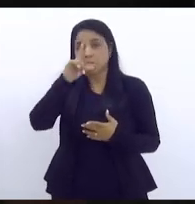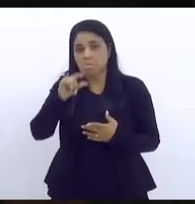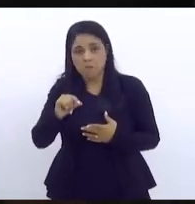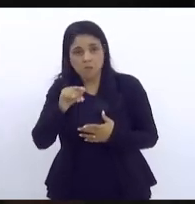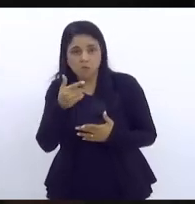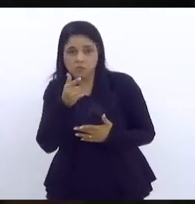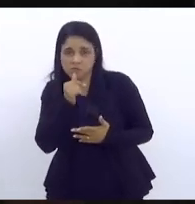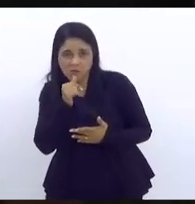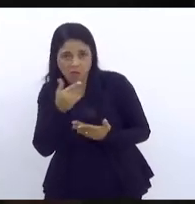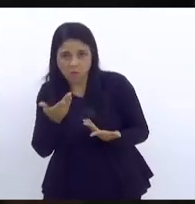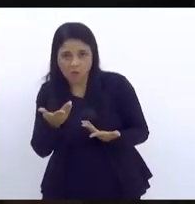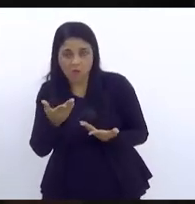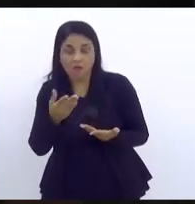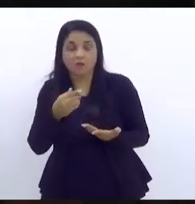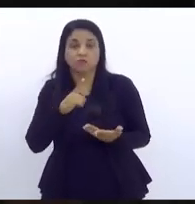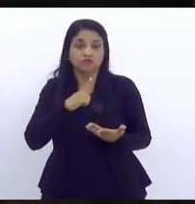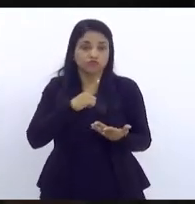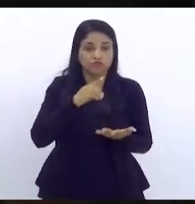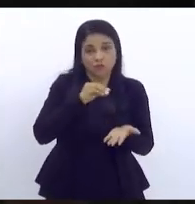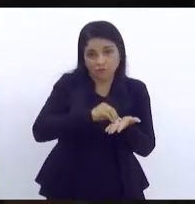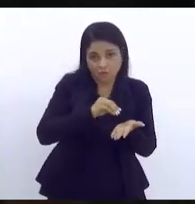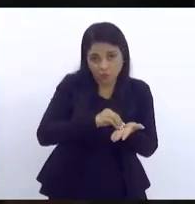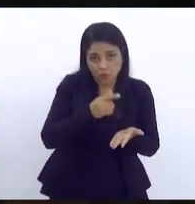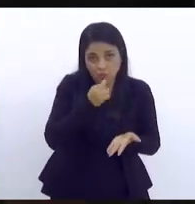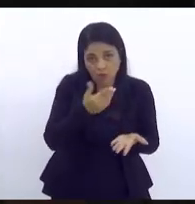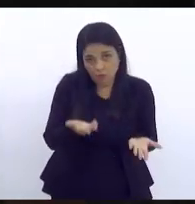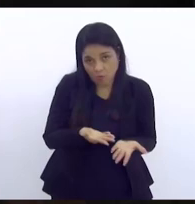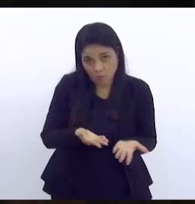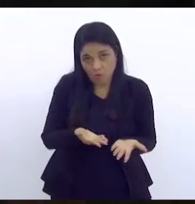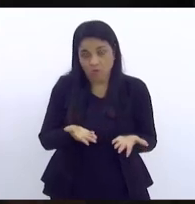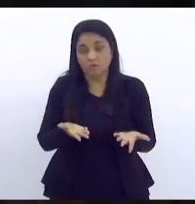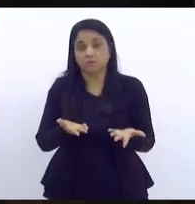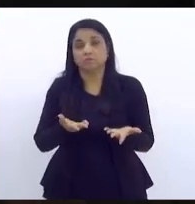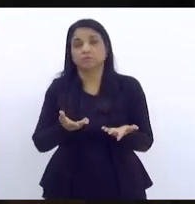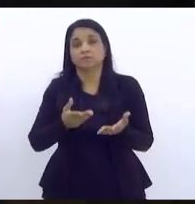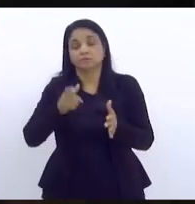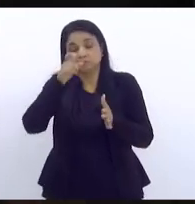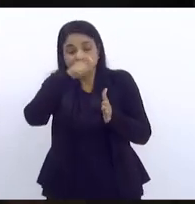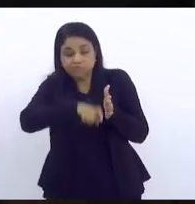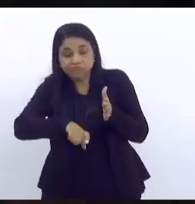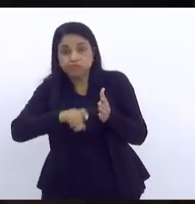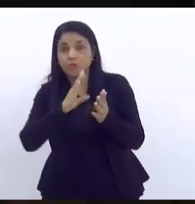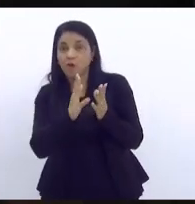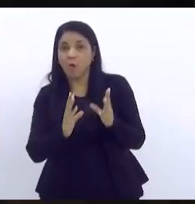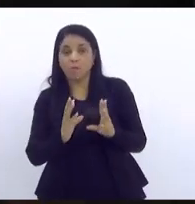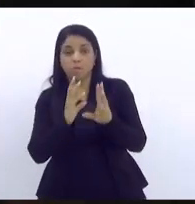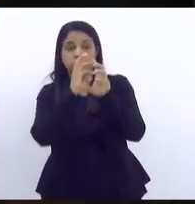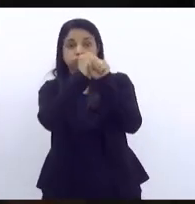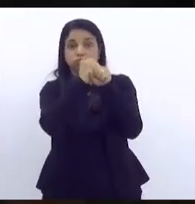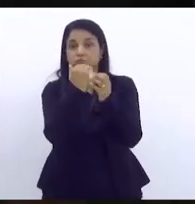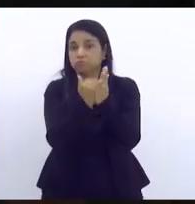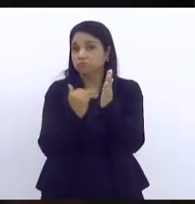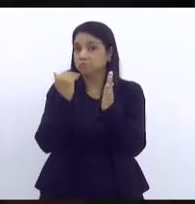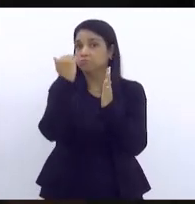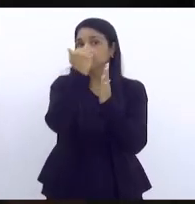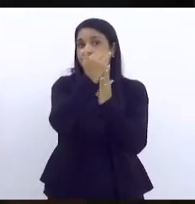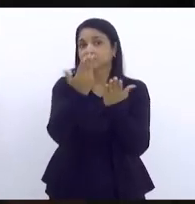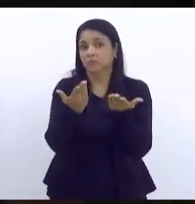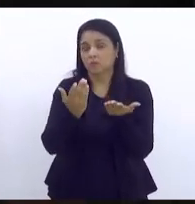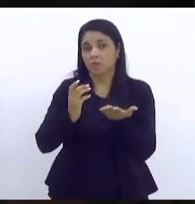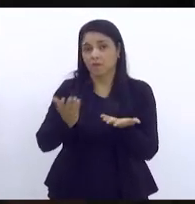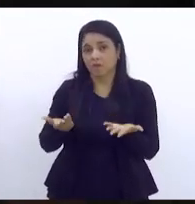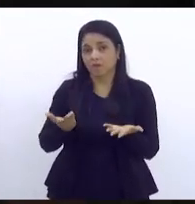onde tinha passou a faltar e o preço das da das contas saltando então ouvir essas informações do BNDS